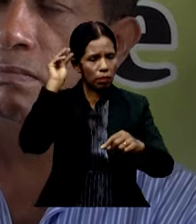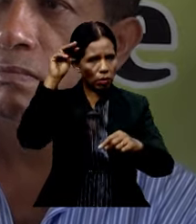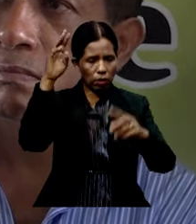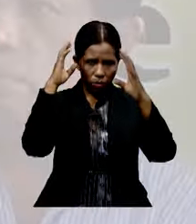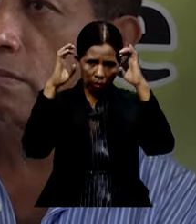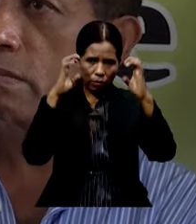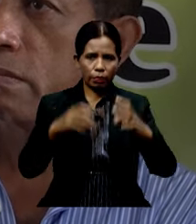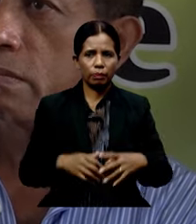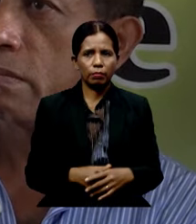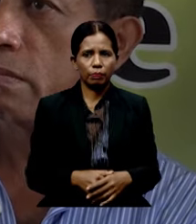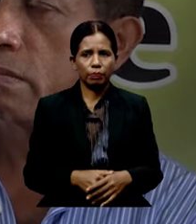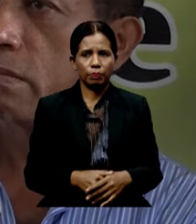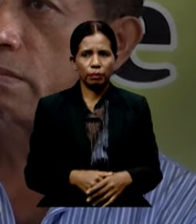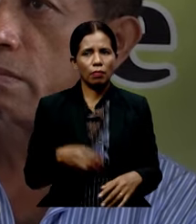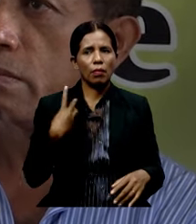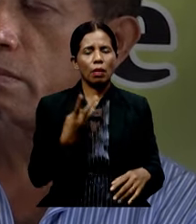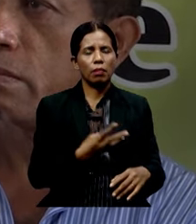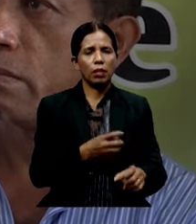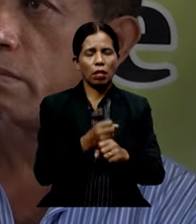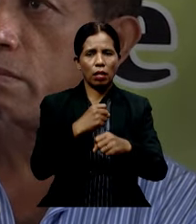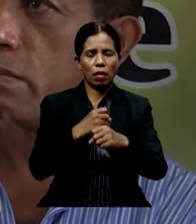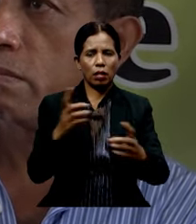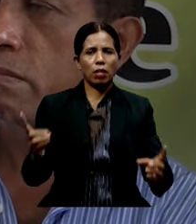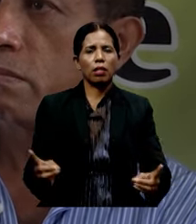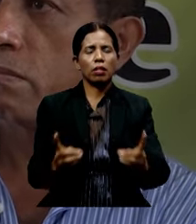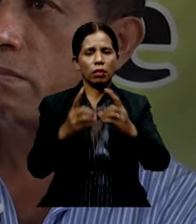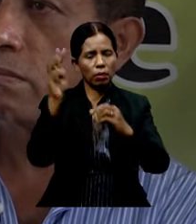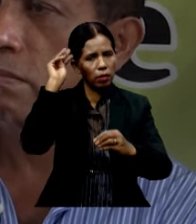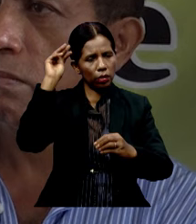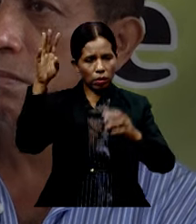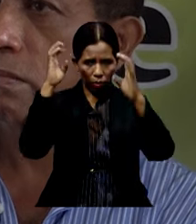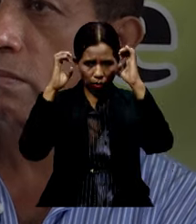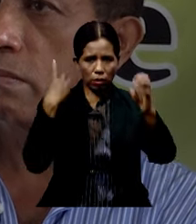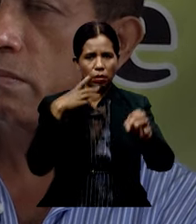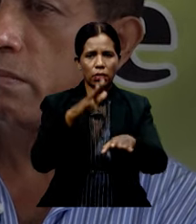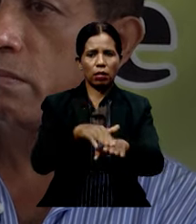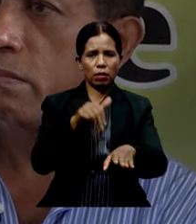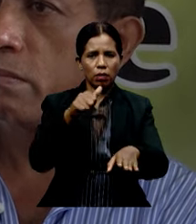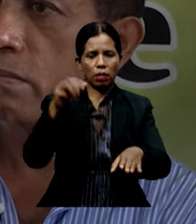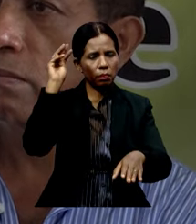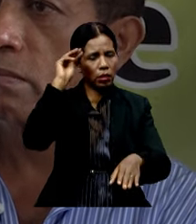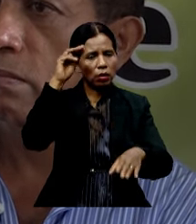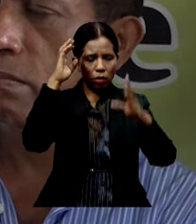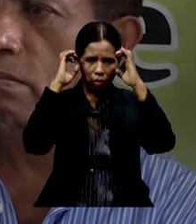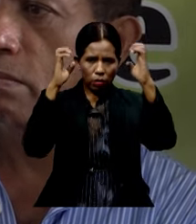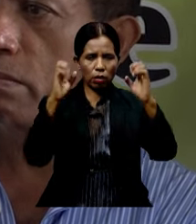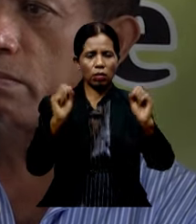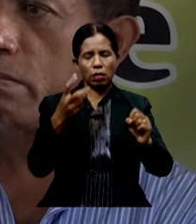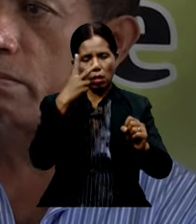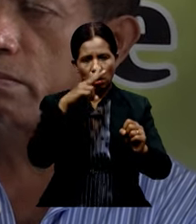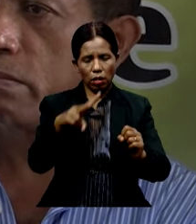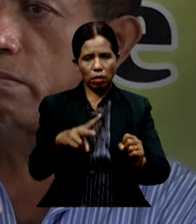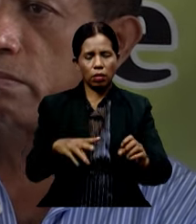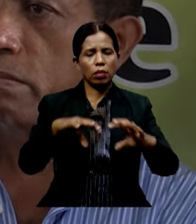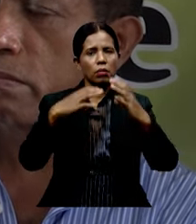Educação. A mim se há audiência e ao Ministério da Educação, ou a mim se bolo Ministério da Educação ato a audiência e a